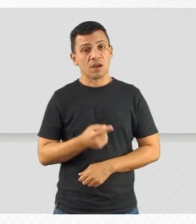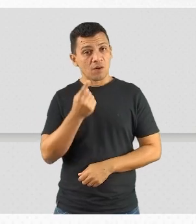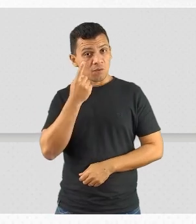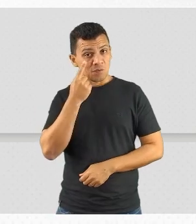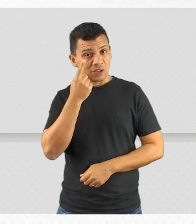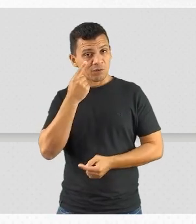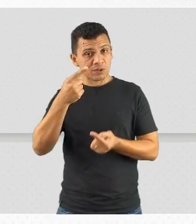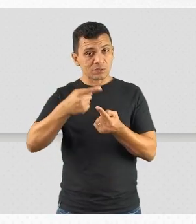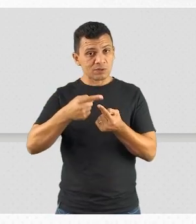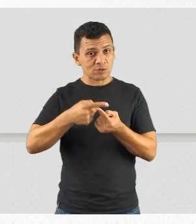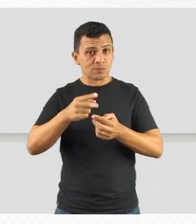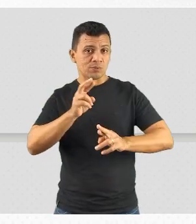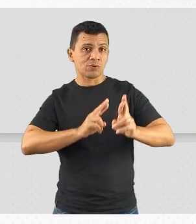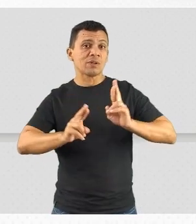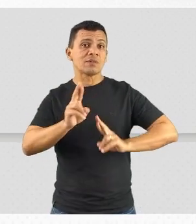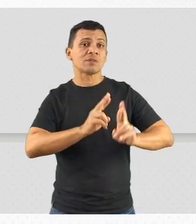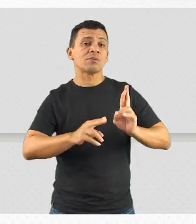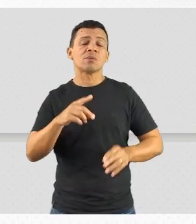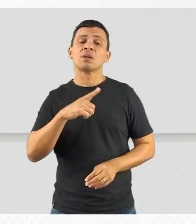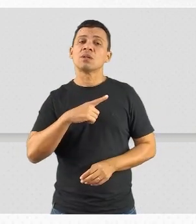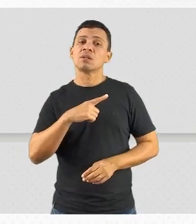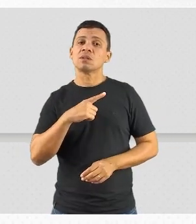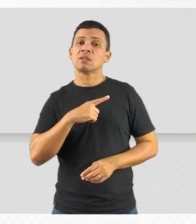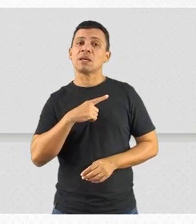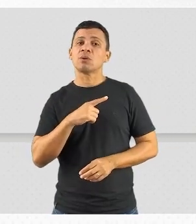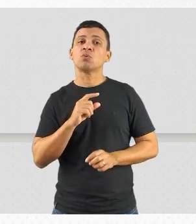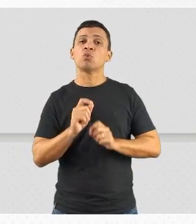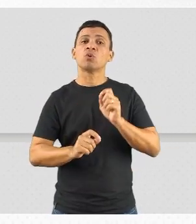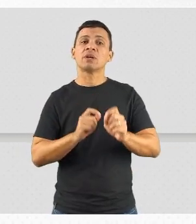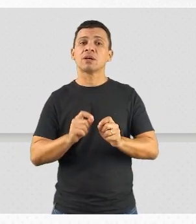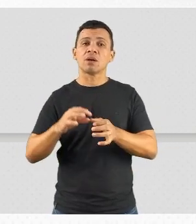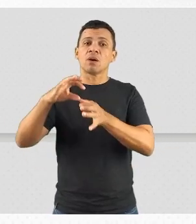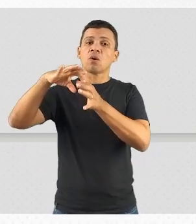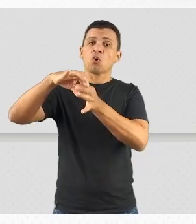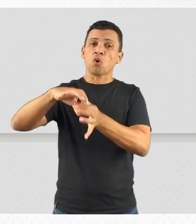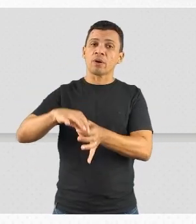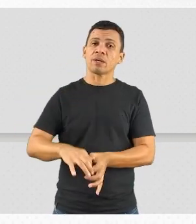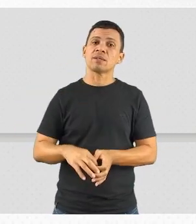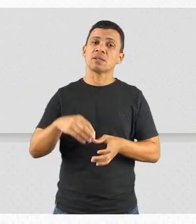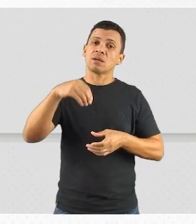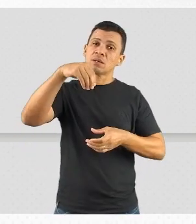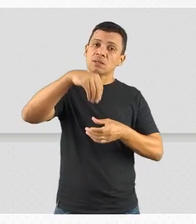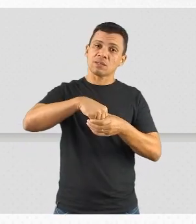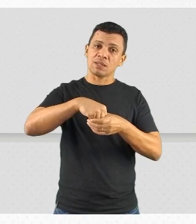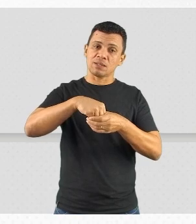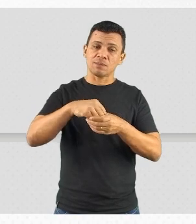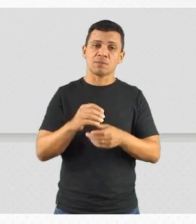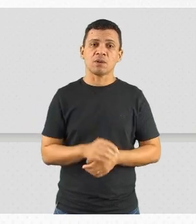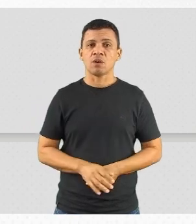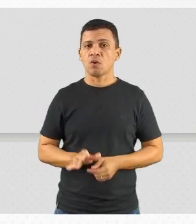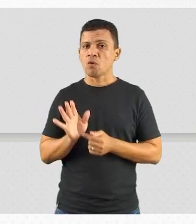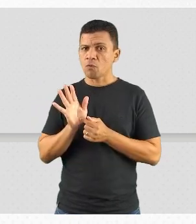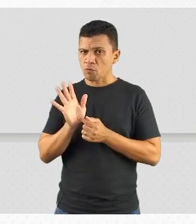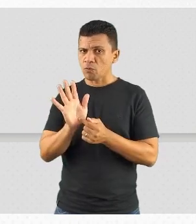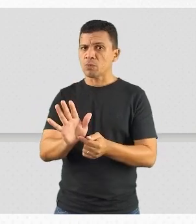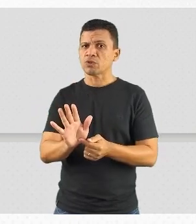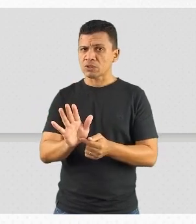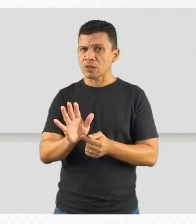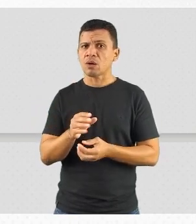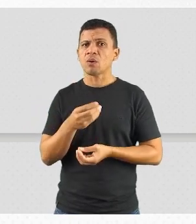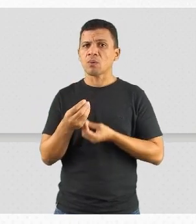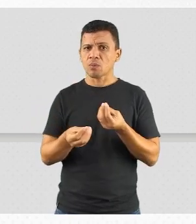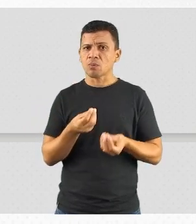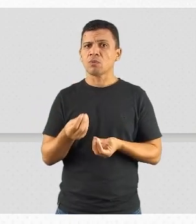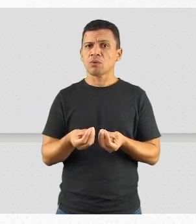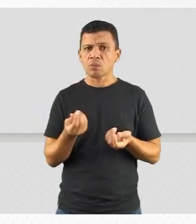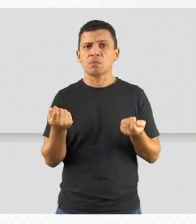de relação, eu vou dizer que eu tenho coerência interna. Eu vou mostrar para vocês daqui a pouco como que isso pode se apresentar,